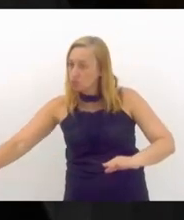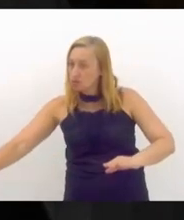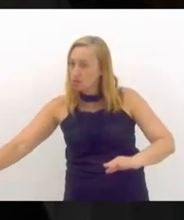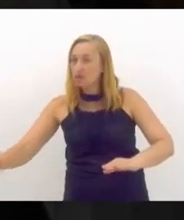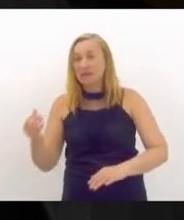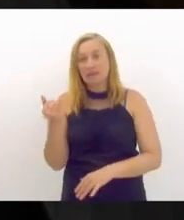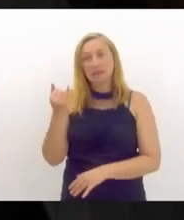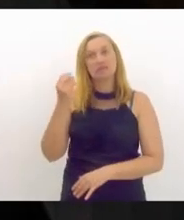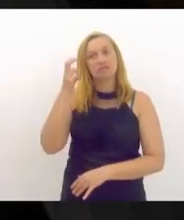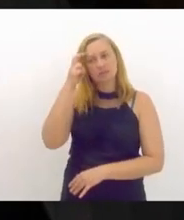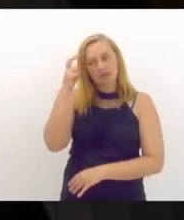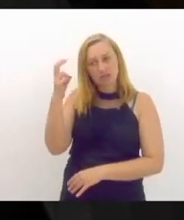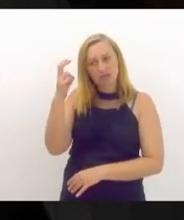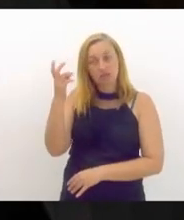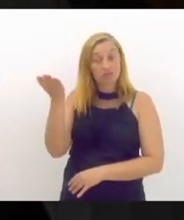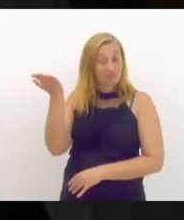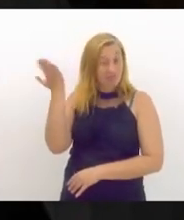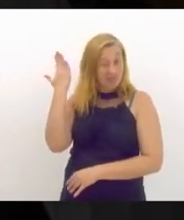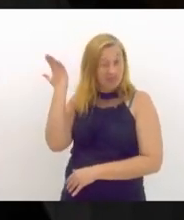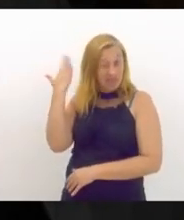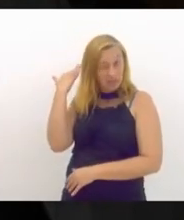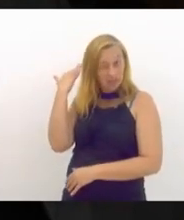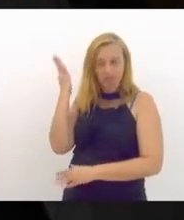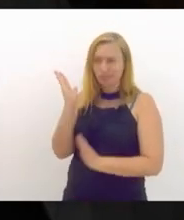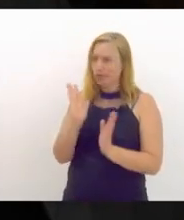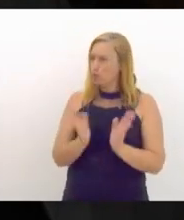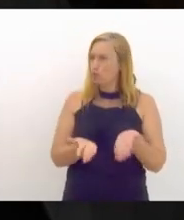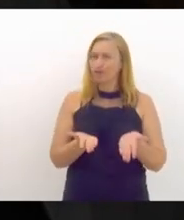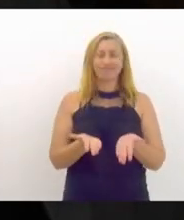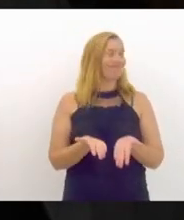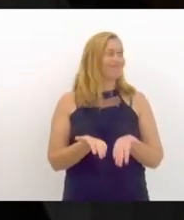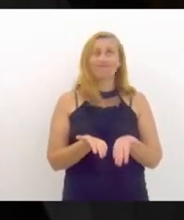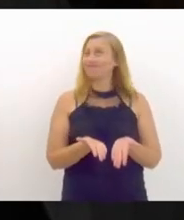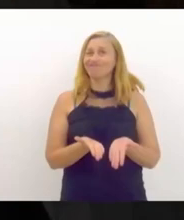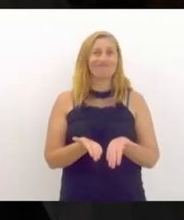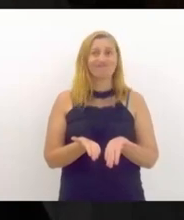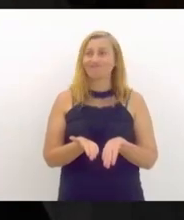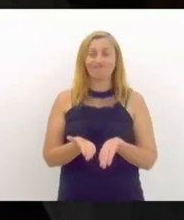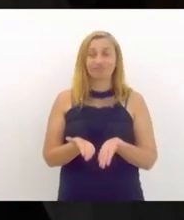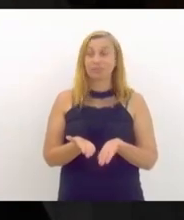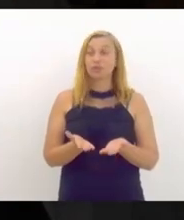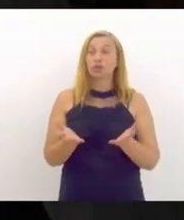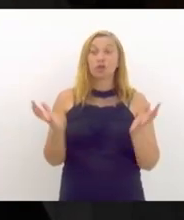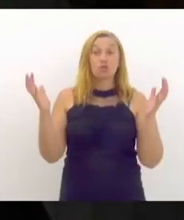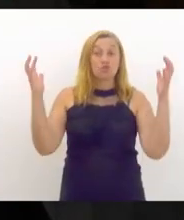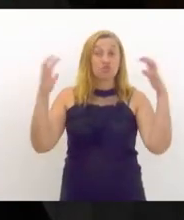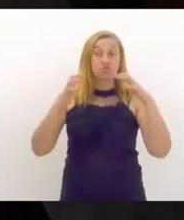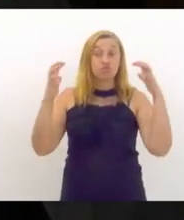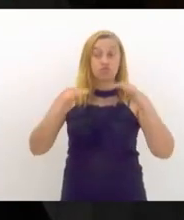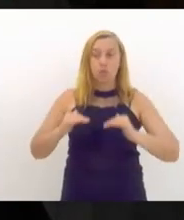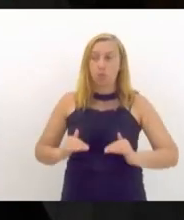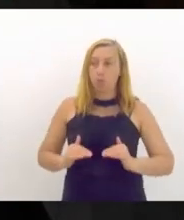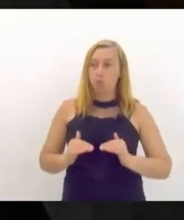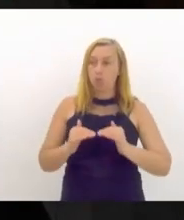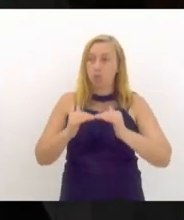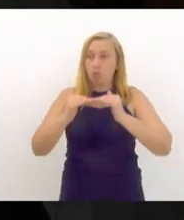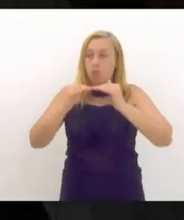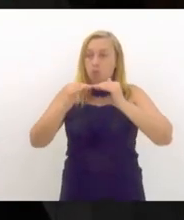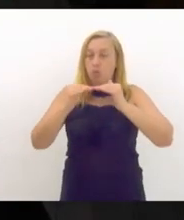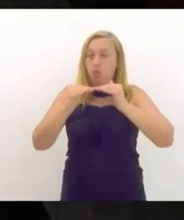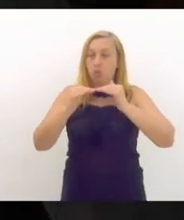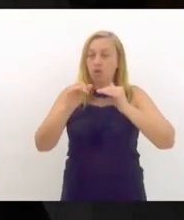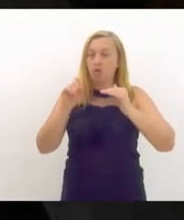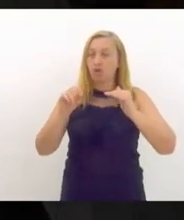Inteligente. Para a época, para agora, quando coincide a chuva com a maré alta, o canal da